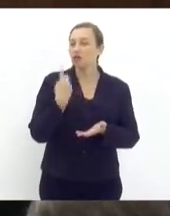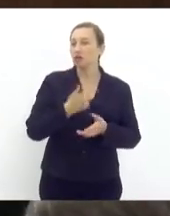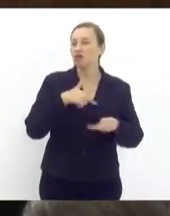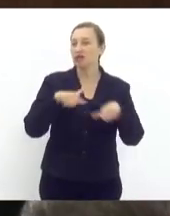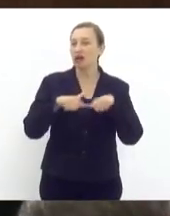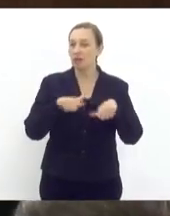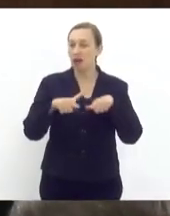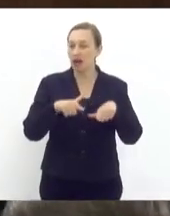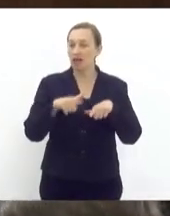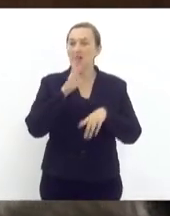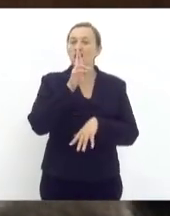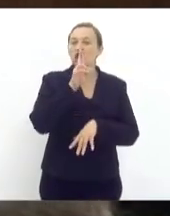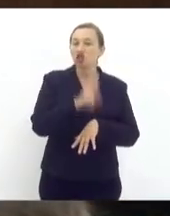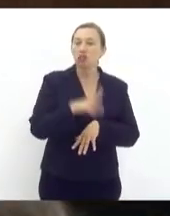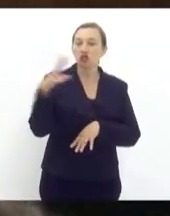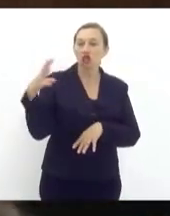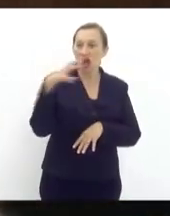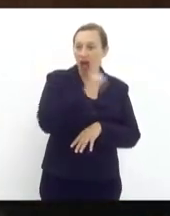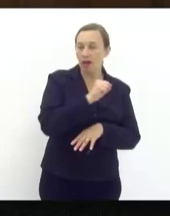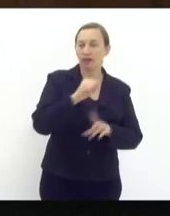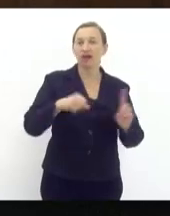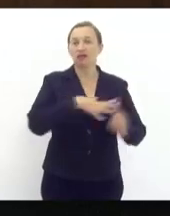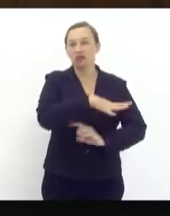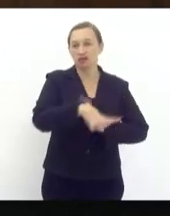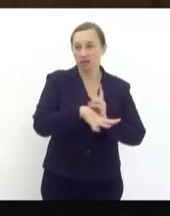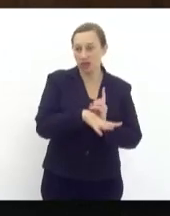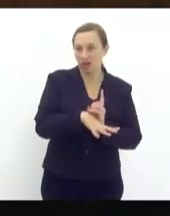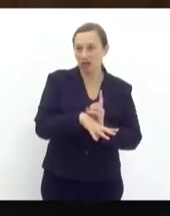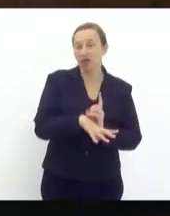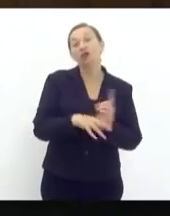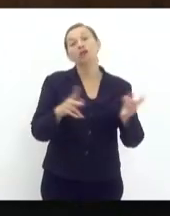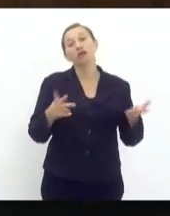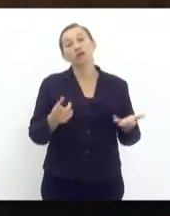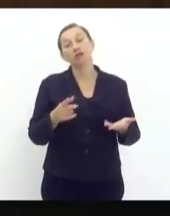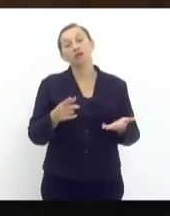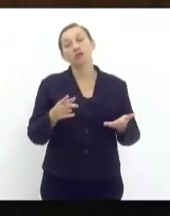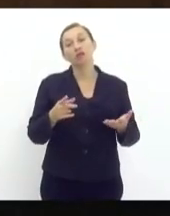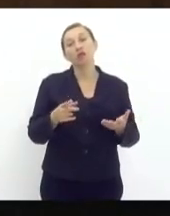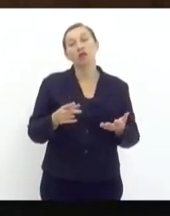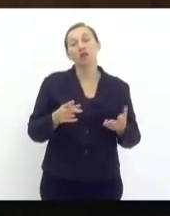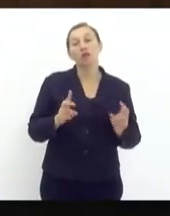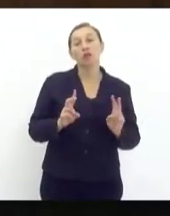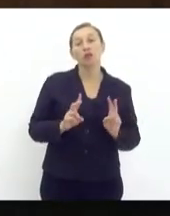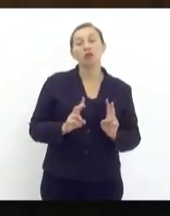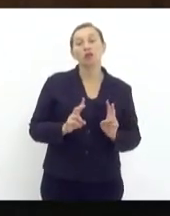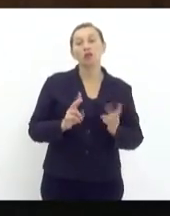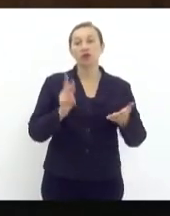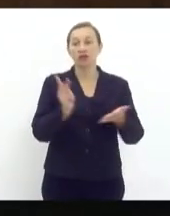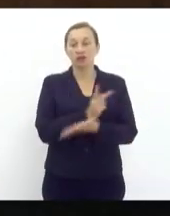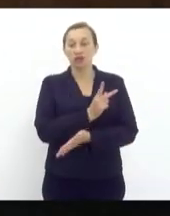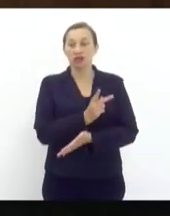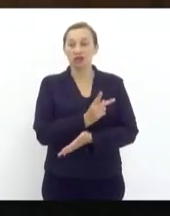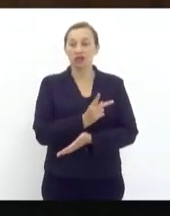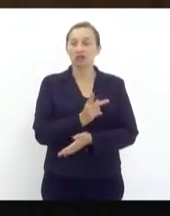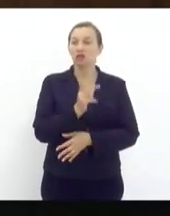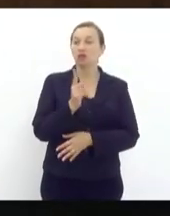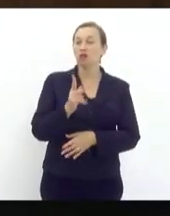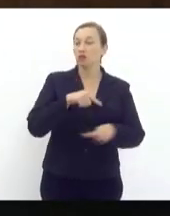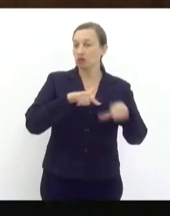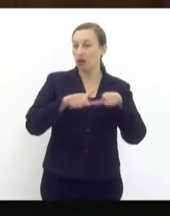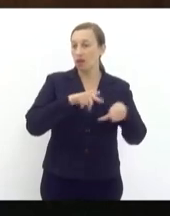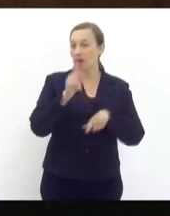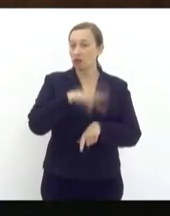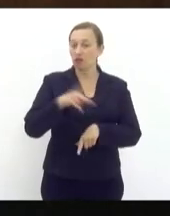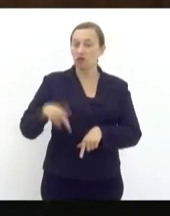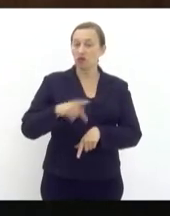que é dar uma resposta rápida sociedade para algo que aconteça então o Mandato do professor Josemar agiu com